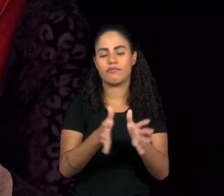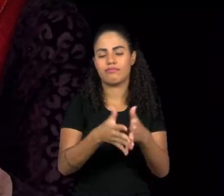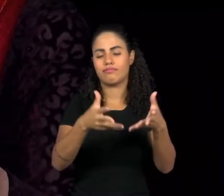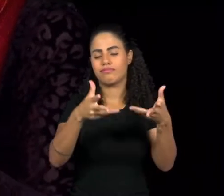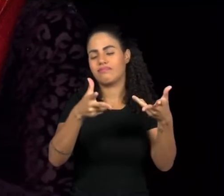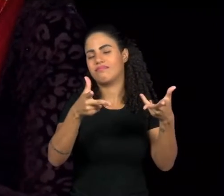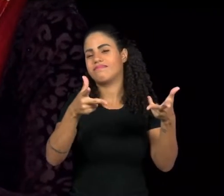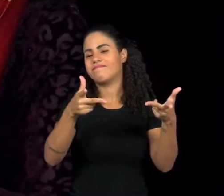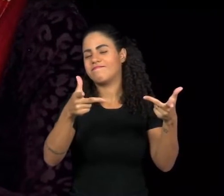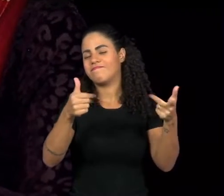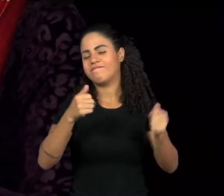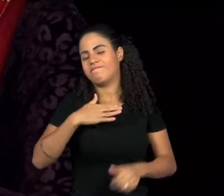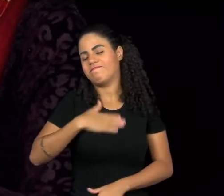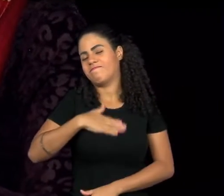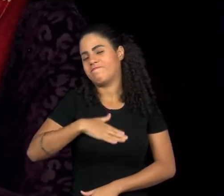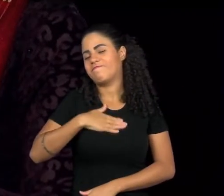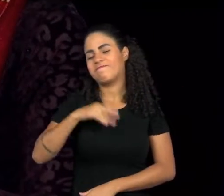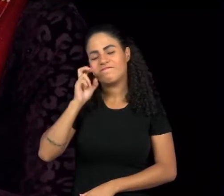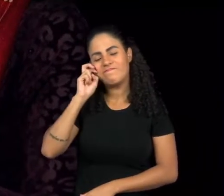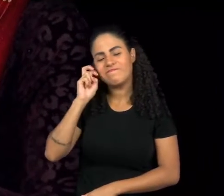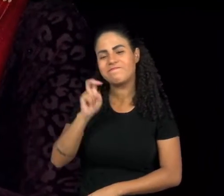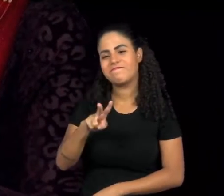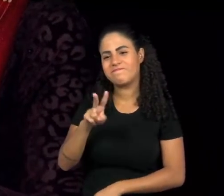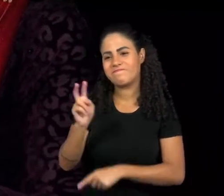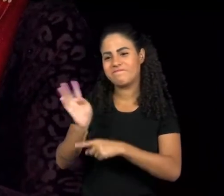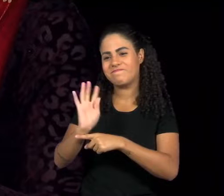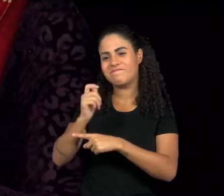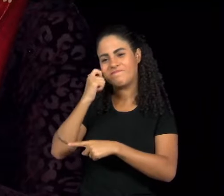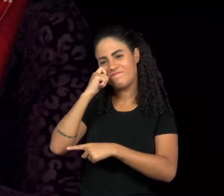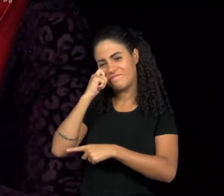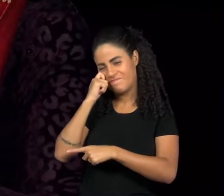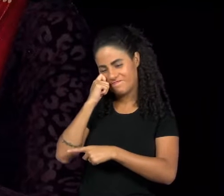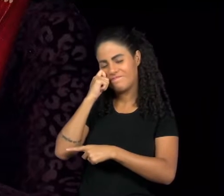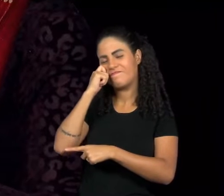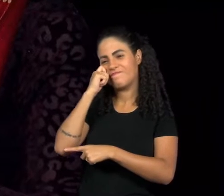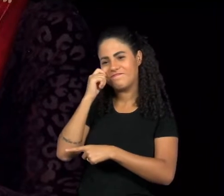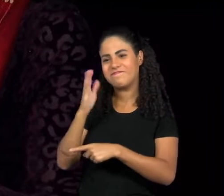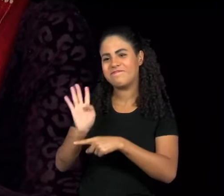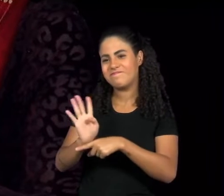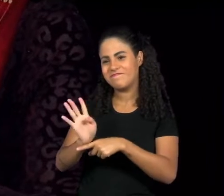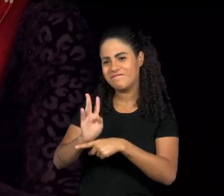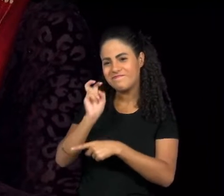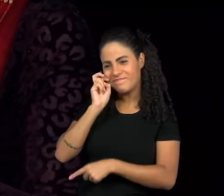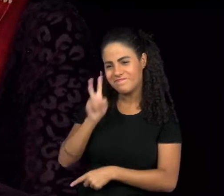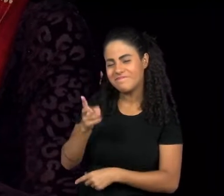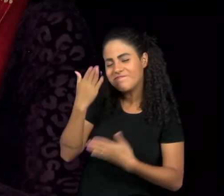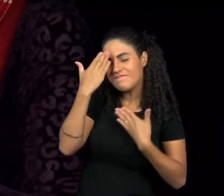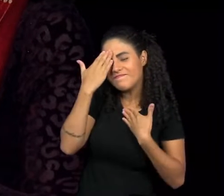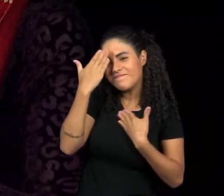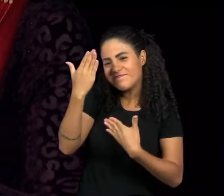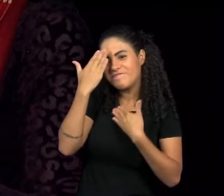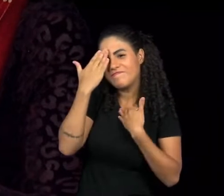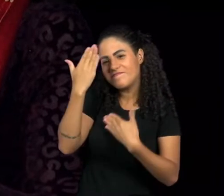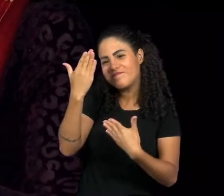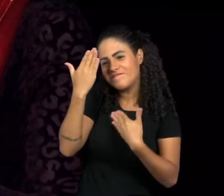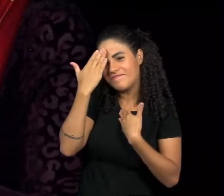maravilhoso. Gostei muito de vê-lo. Gostei muito, viu, Tony? Gostei muito de ver você aí. Obrigada,